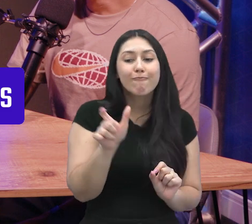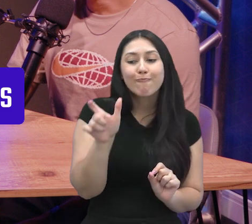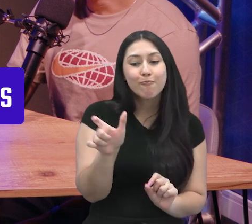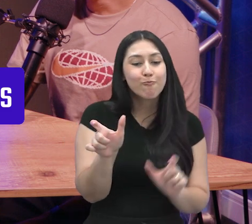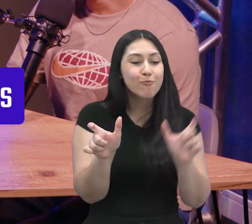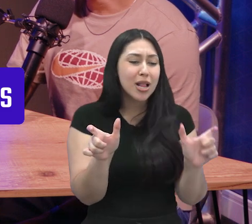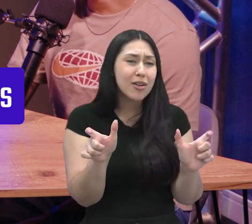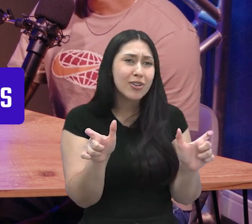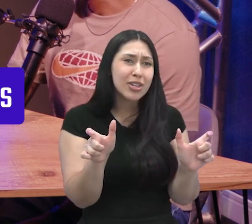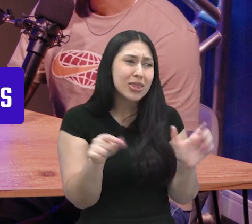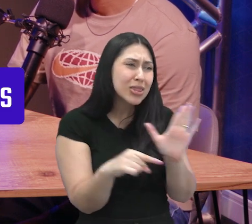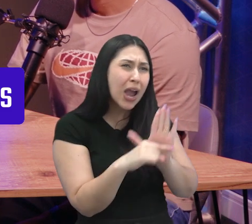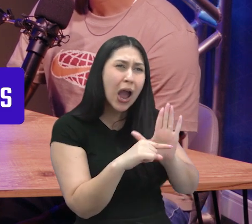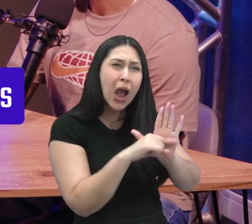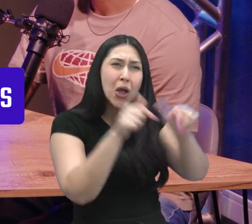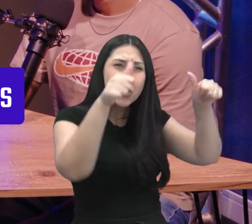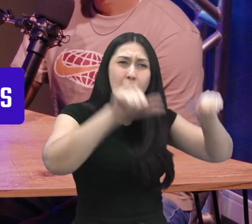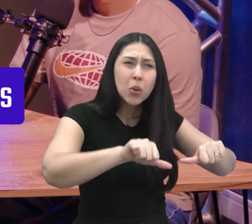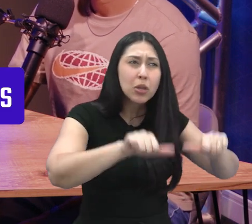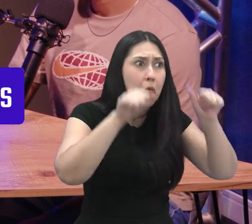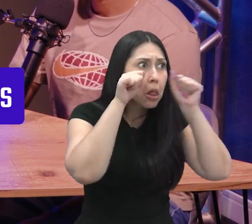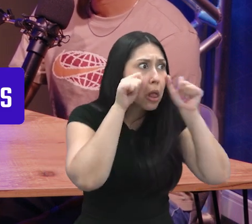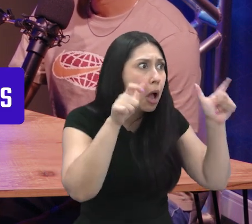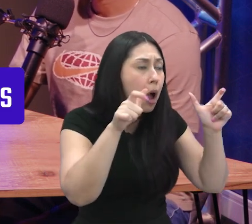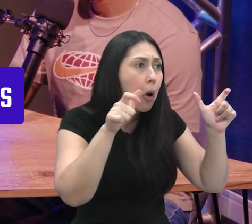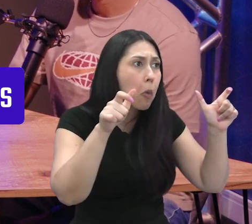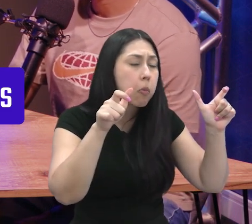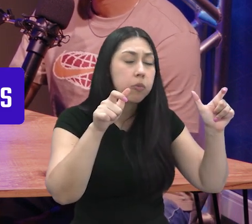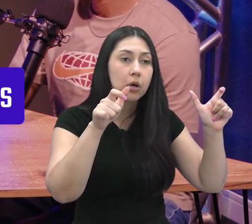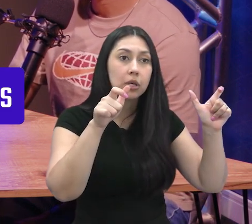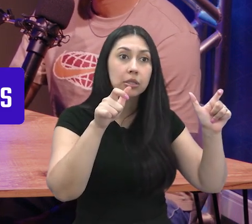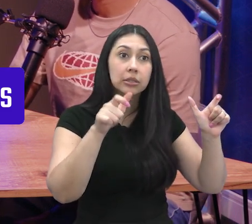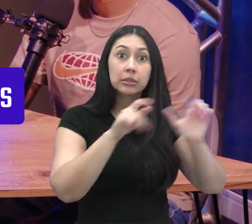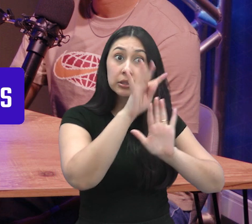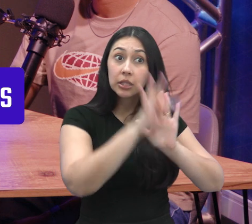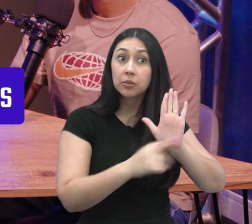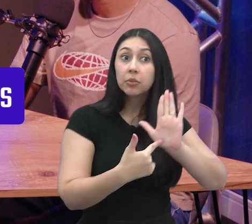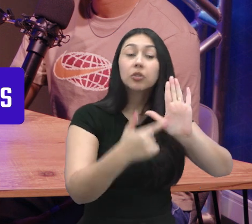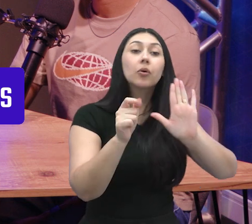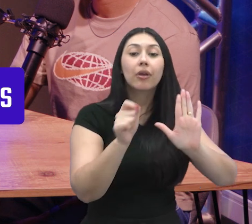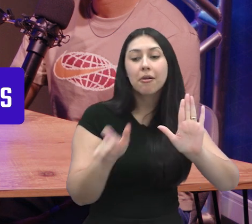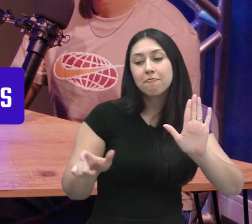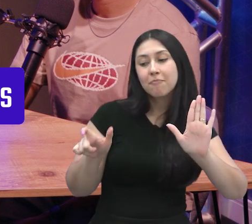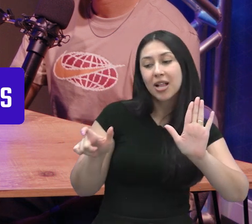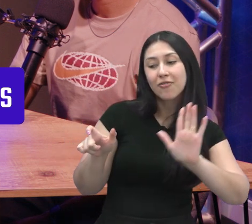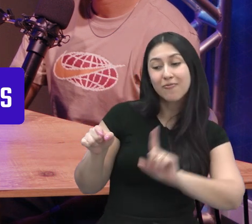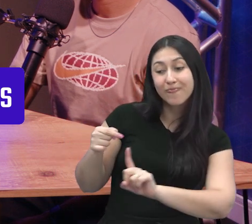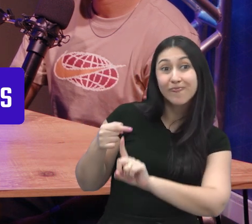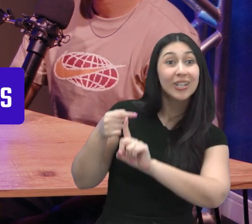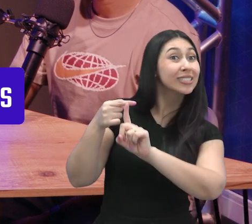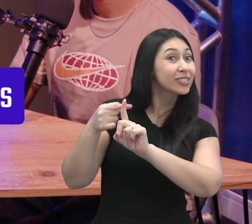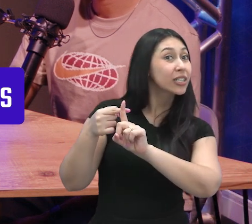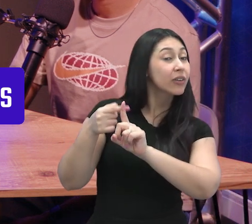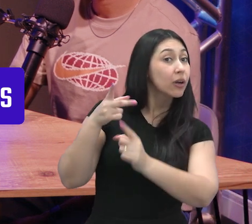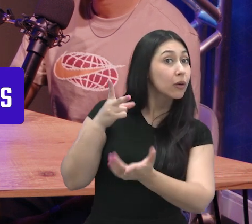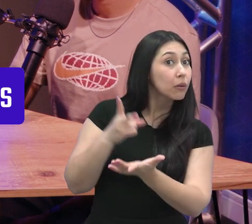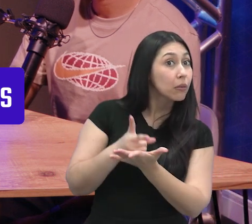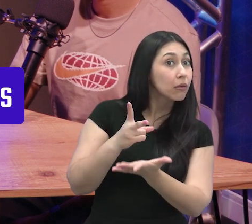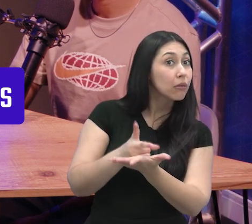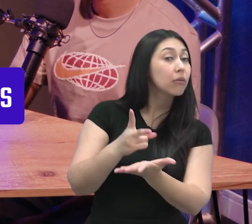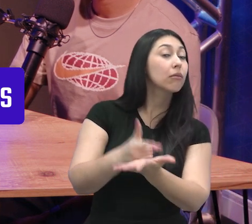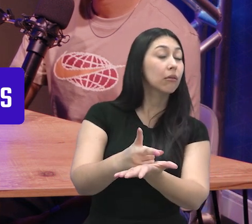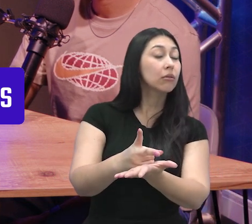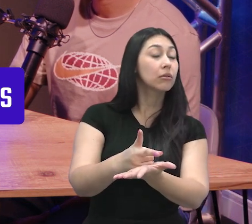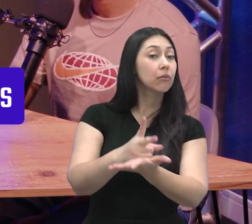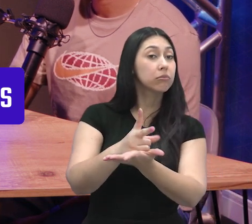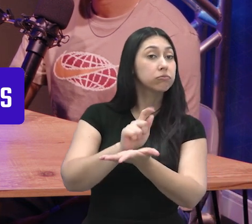palavras negativas chamam mais atenção. E daí tem aqui no texto, embora palavras positivas fossem ligeiramente mais prevalentes, né, do que